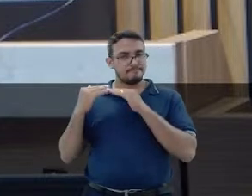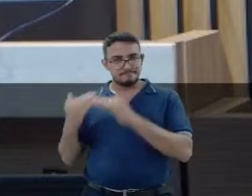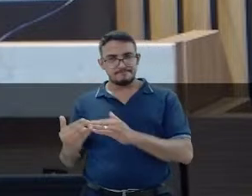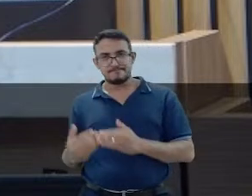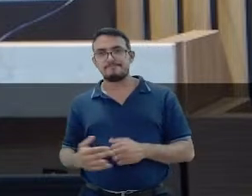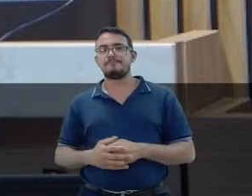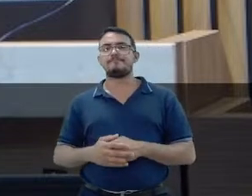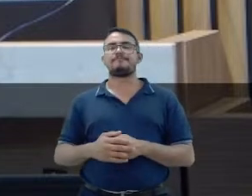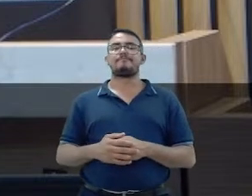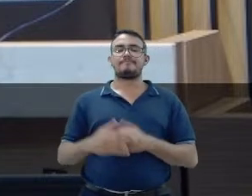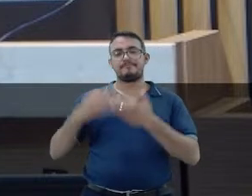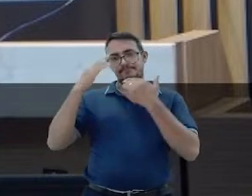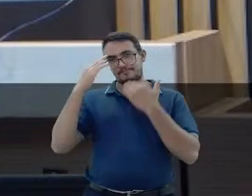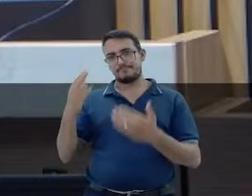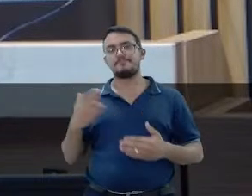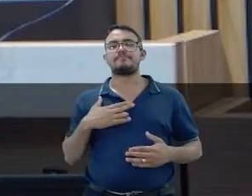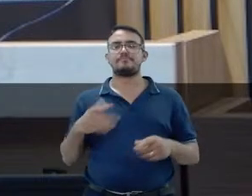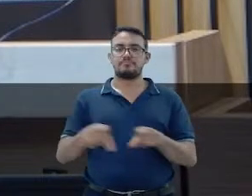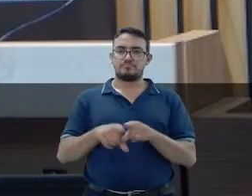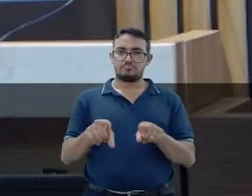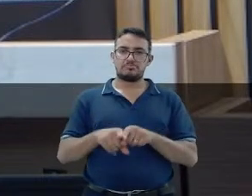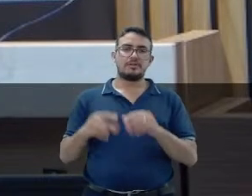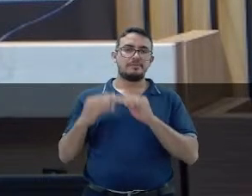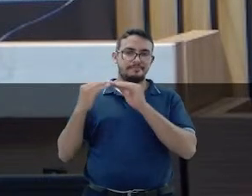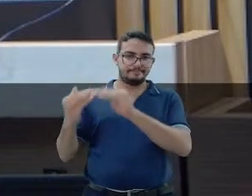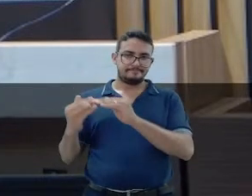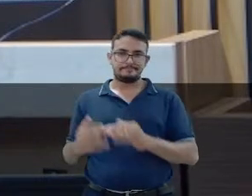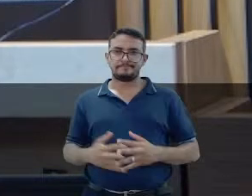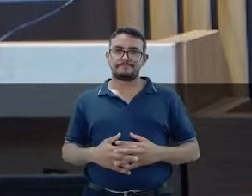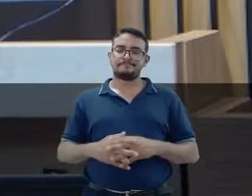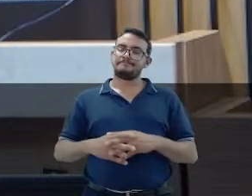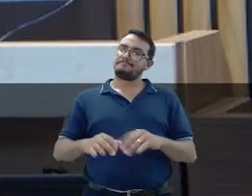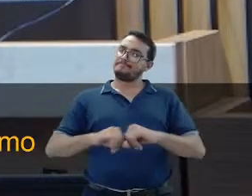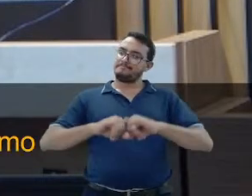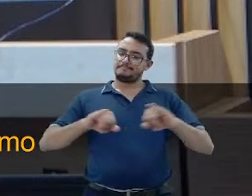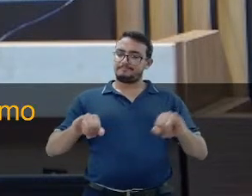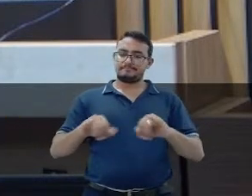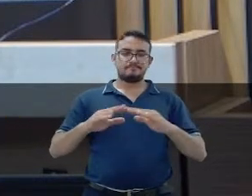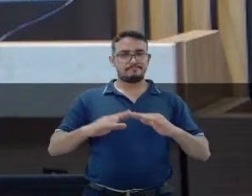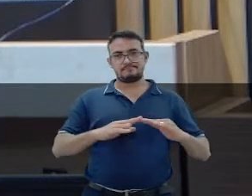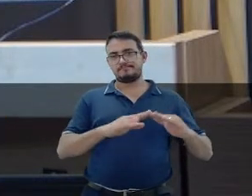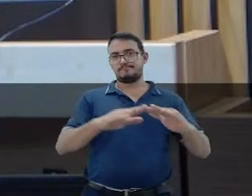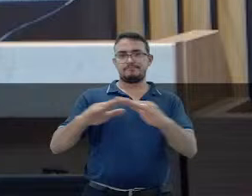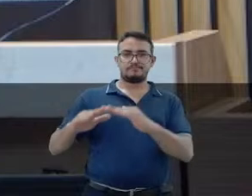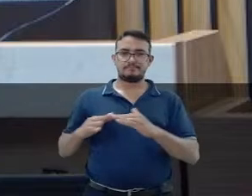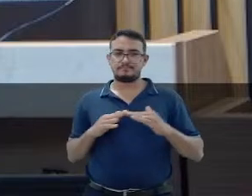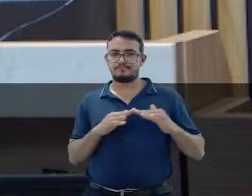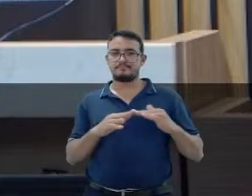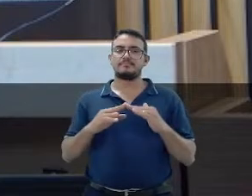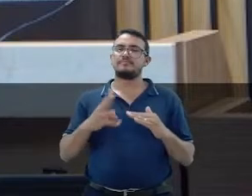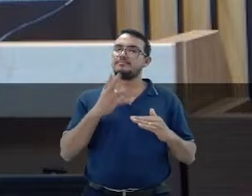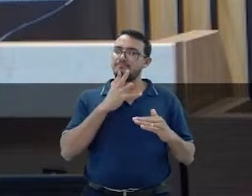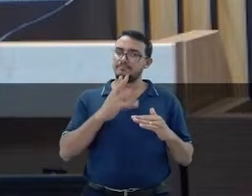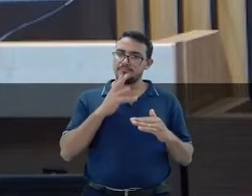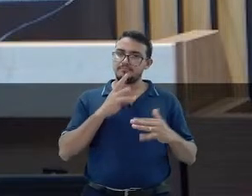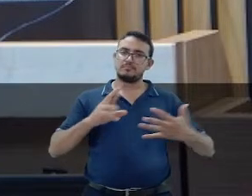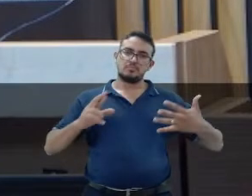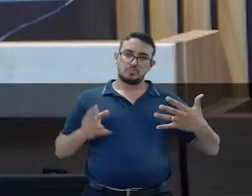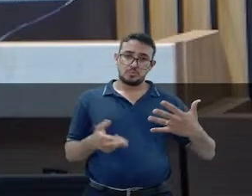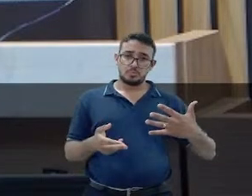desembargador André. Eu também acompanho. E, como proclamação, por unanimidade, conhecer dos